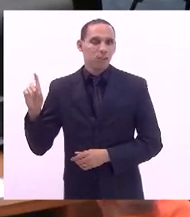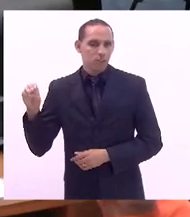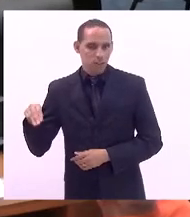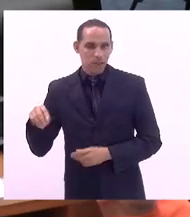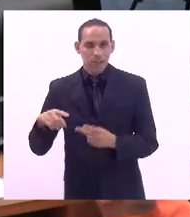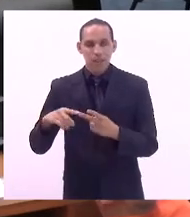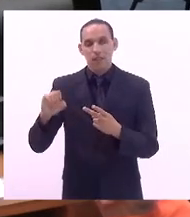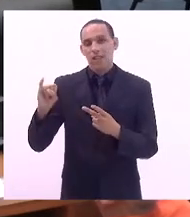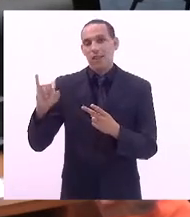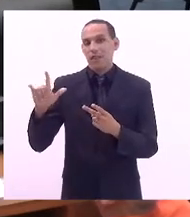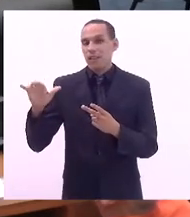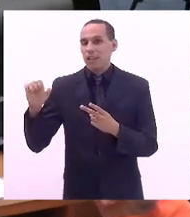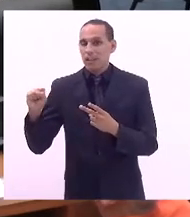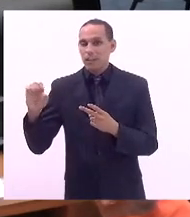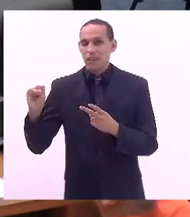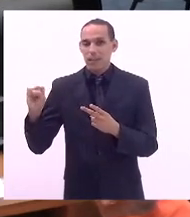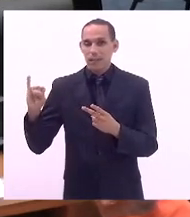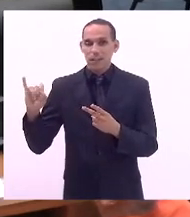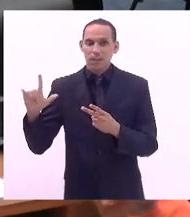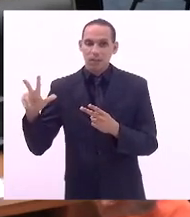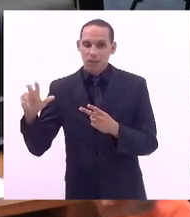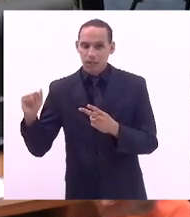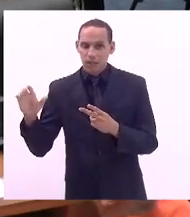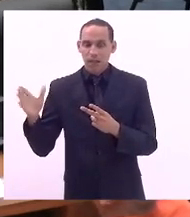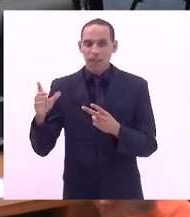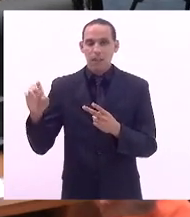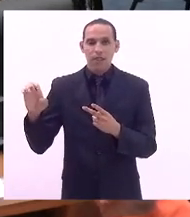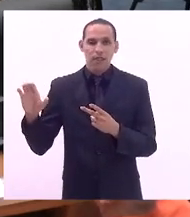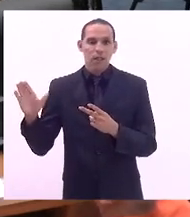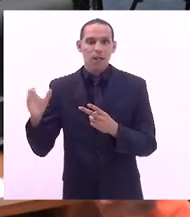o Silas Silva de Oliveira